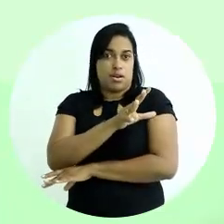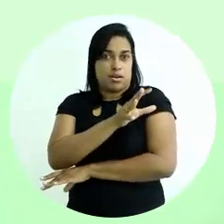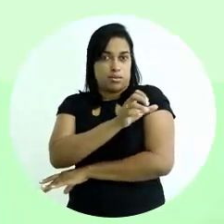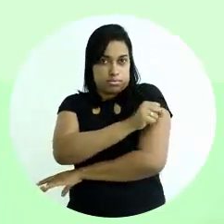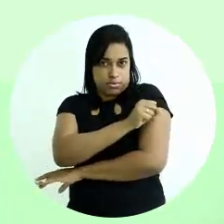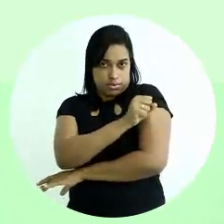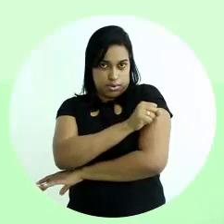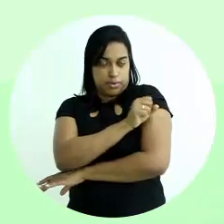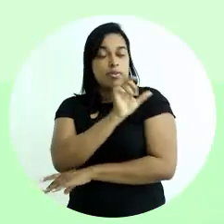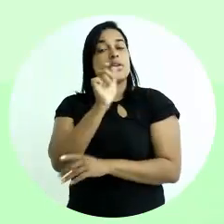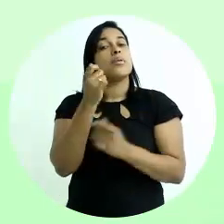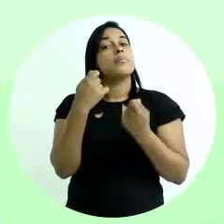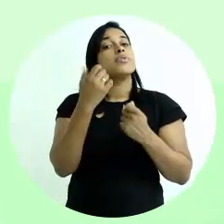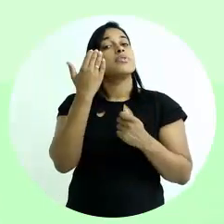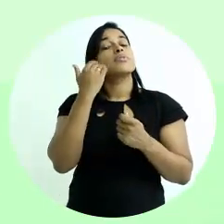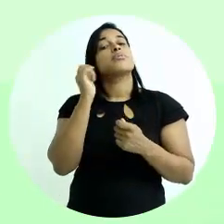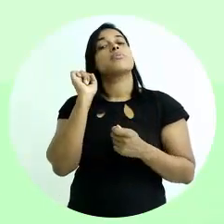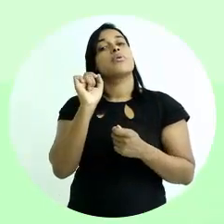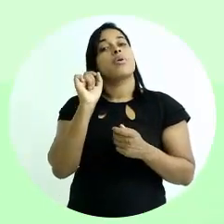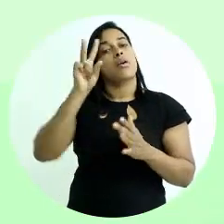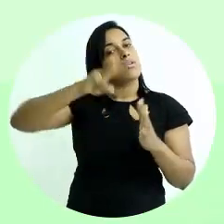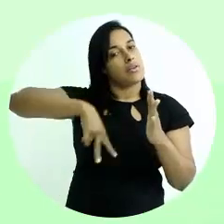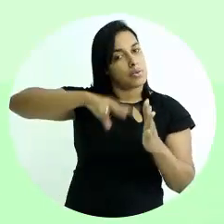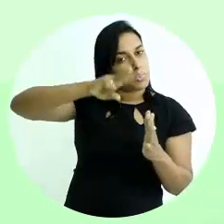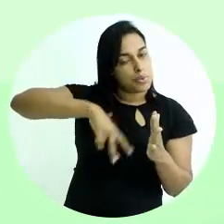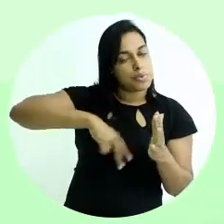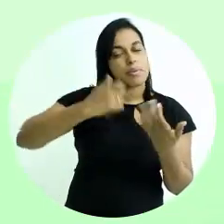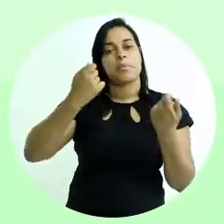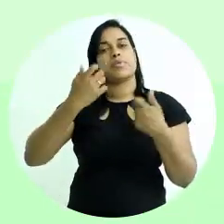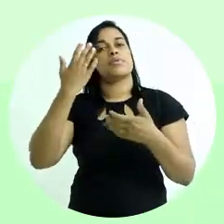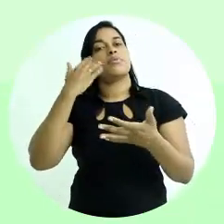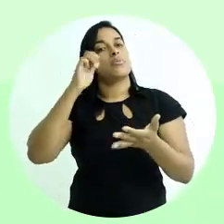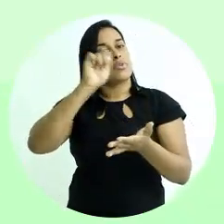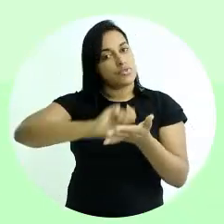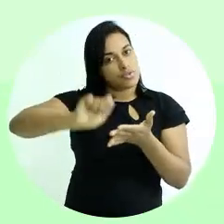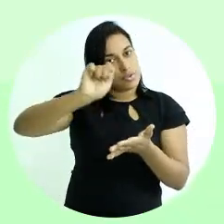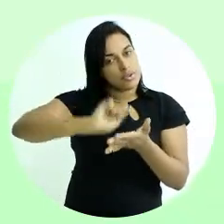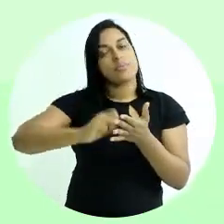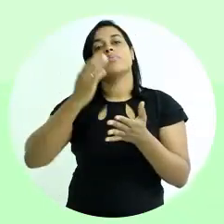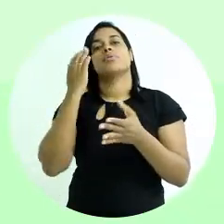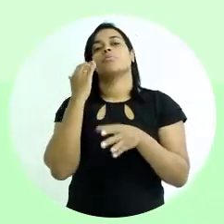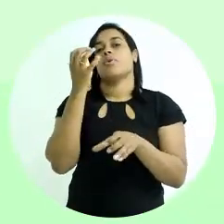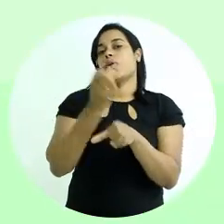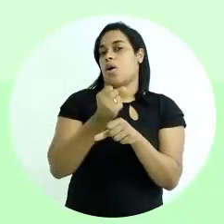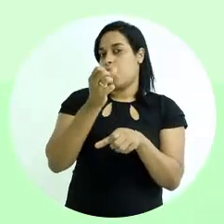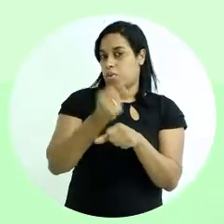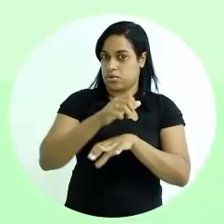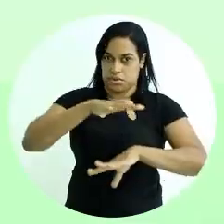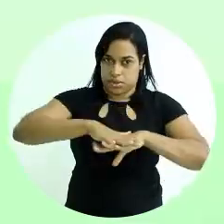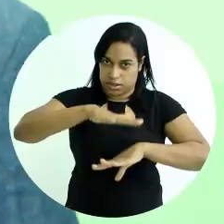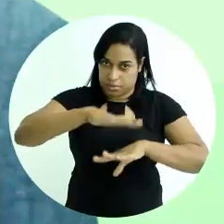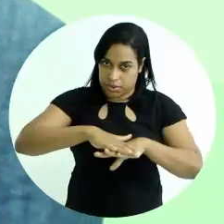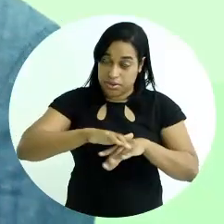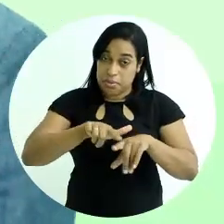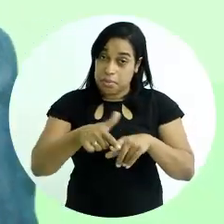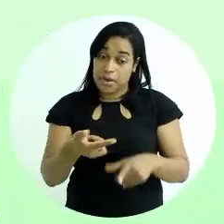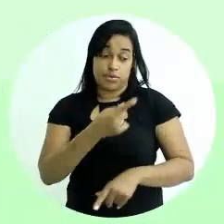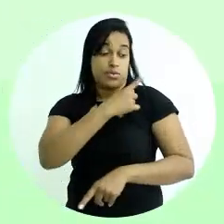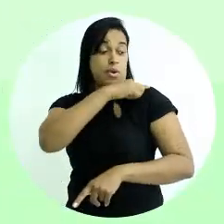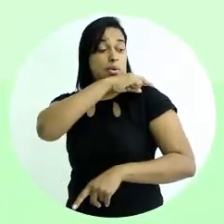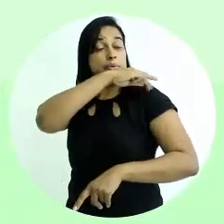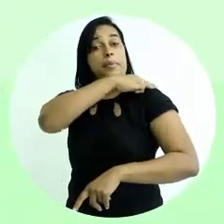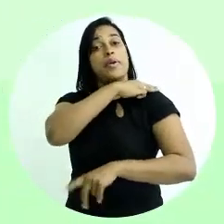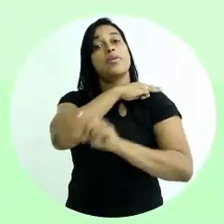fundamental ela tem que dominar a leitura a escrita e o cálculo básico i am o